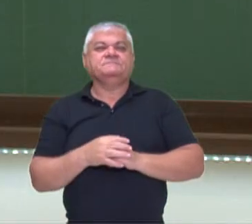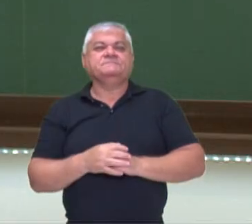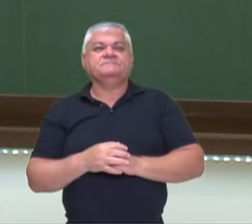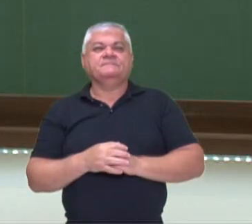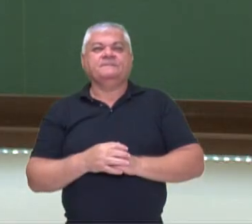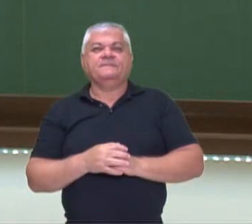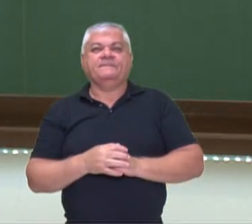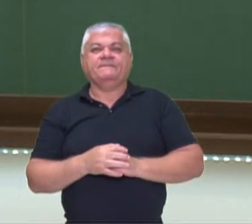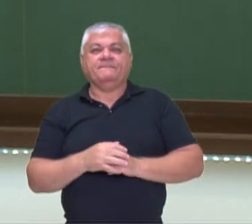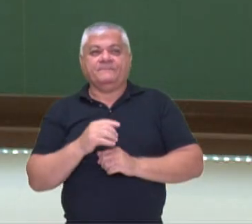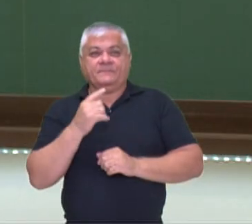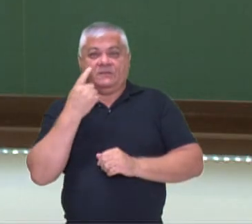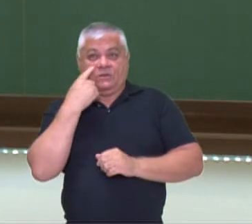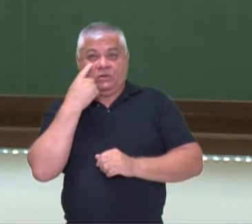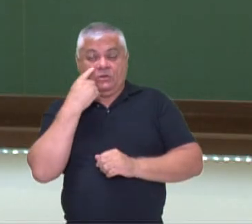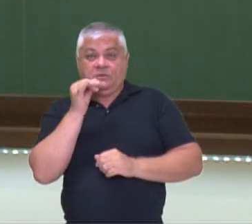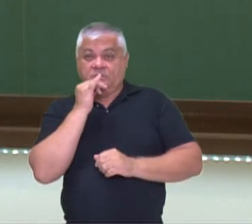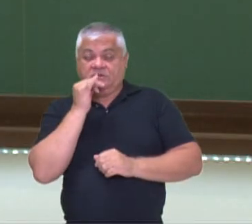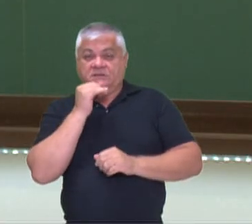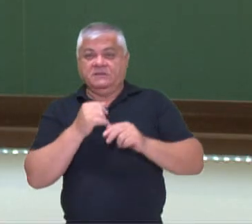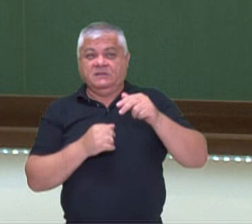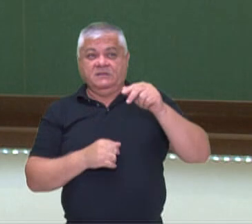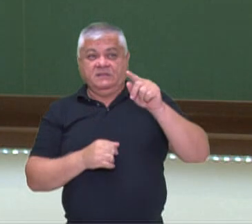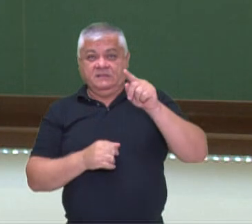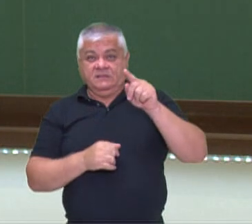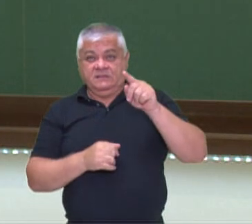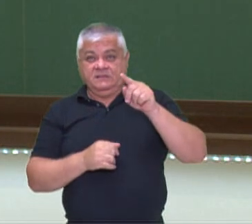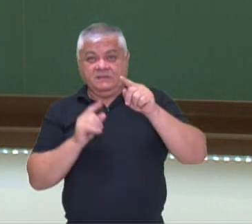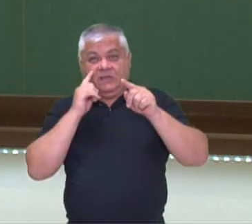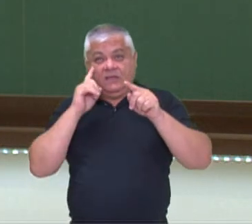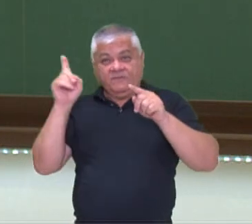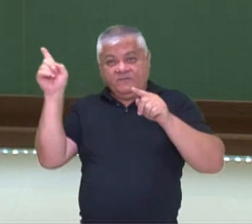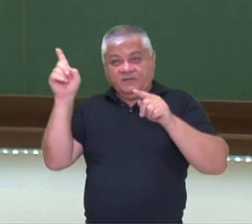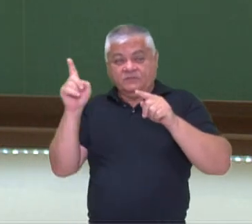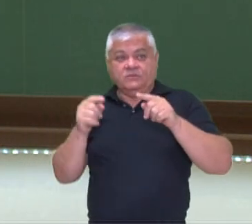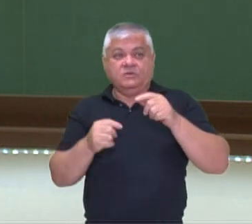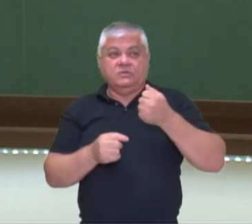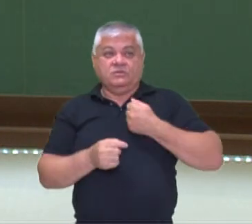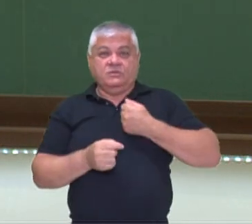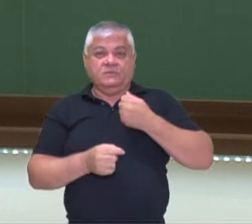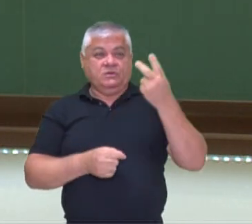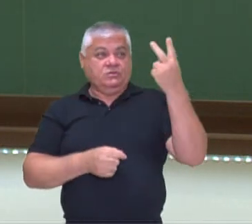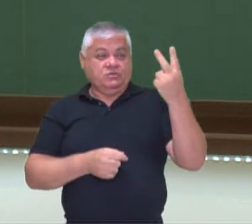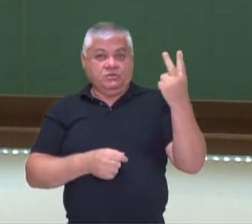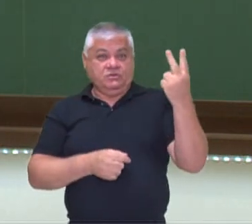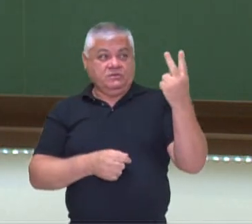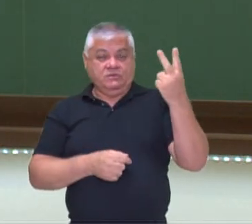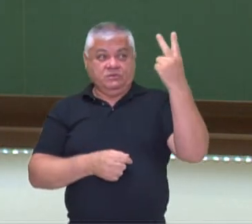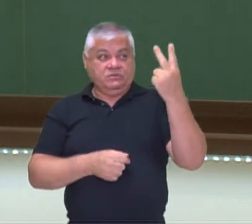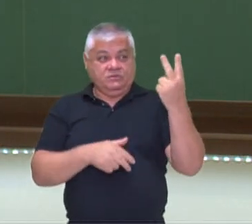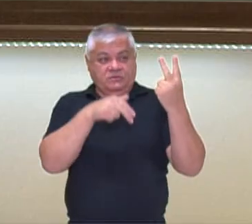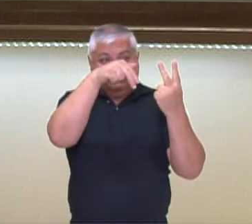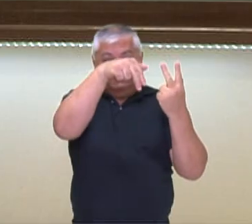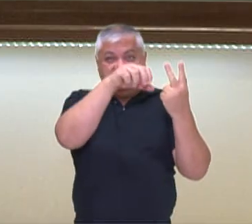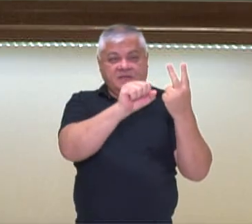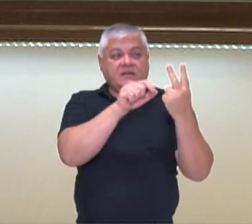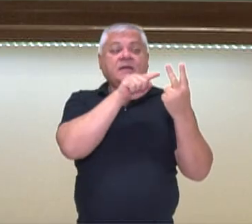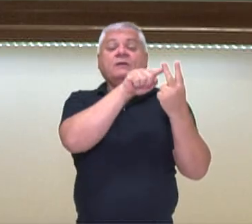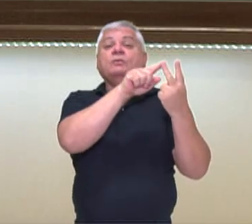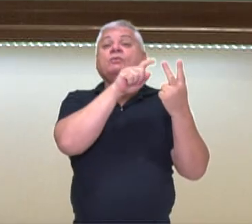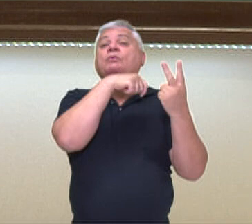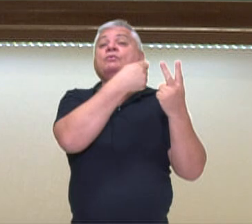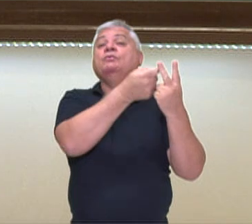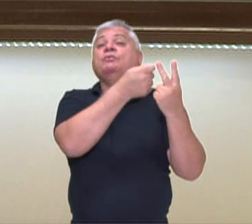dar uma olhadinha aqui, ó. Quando a gente fala nesses números que estão à frente das substâncias, eles